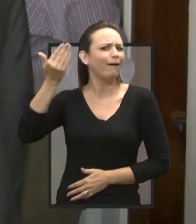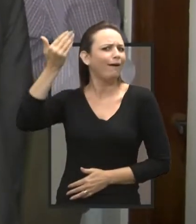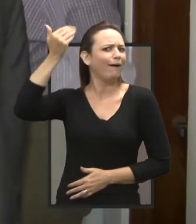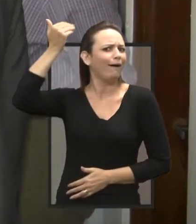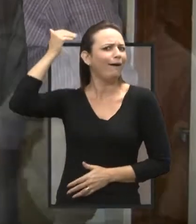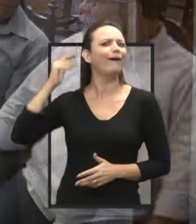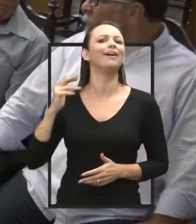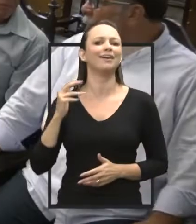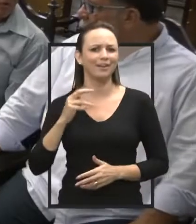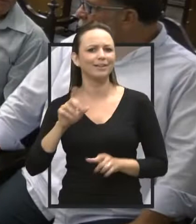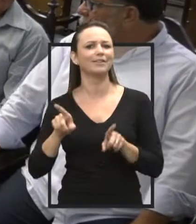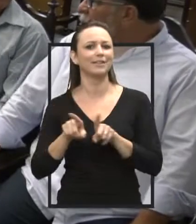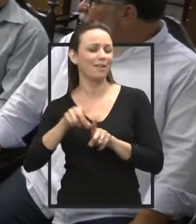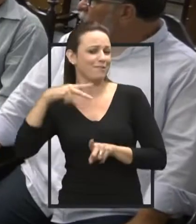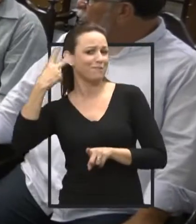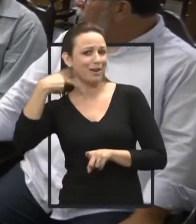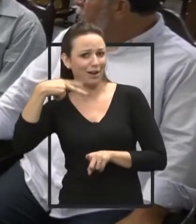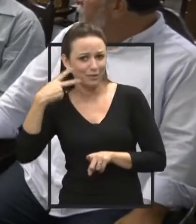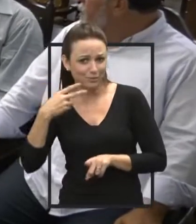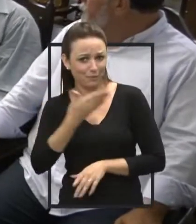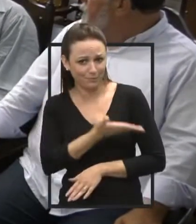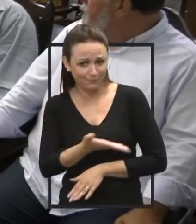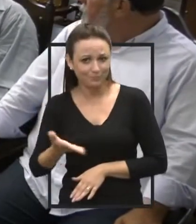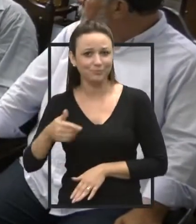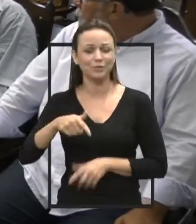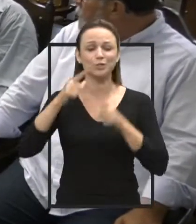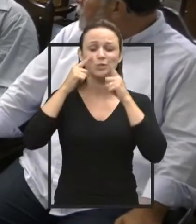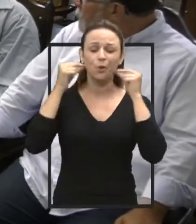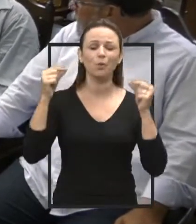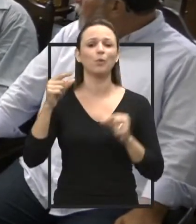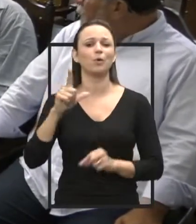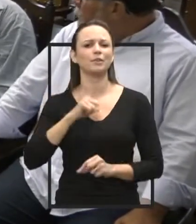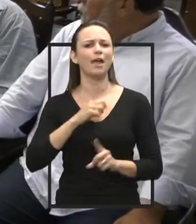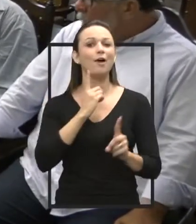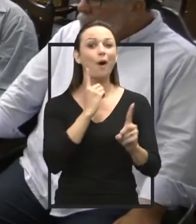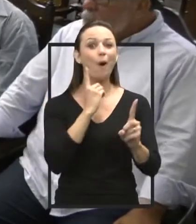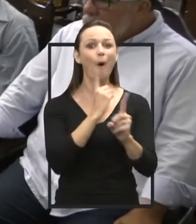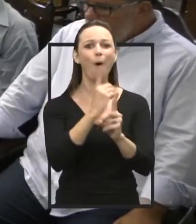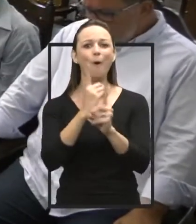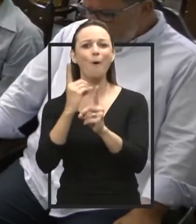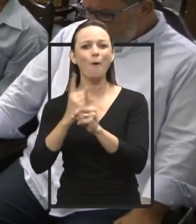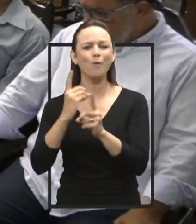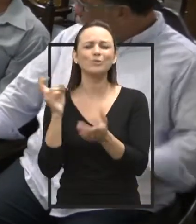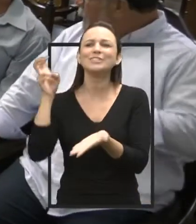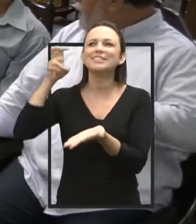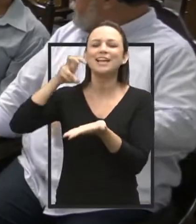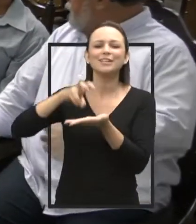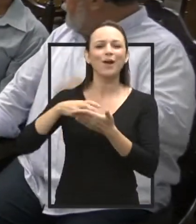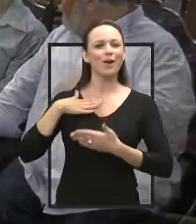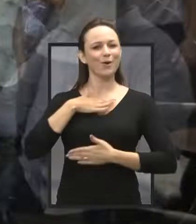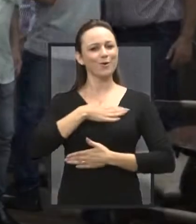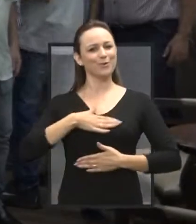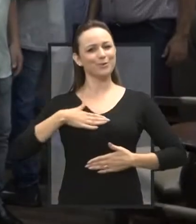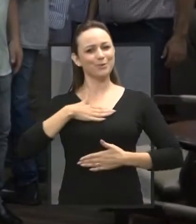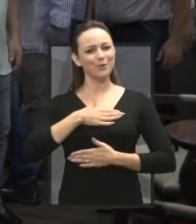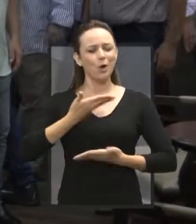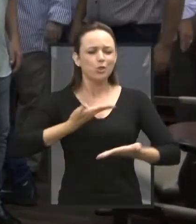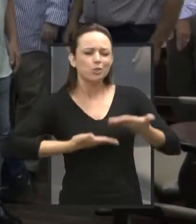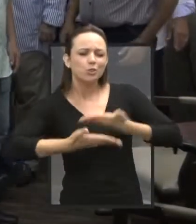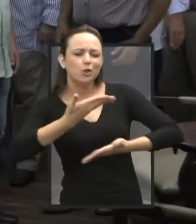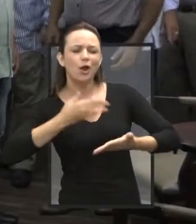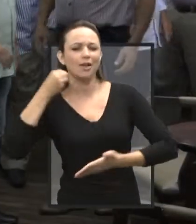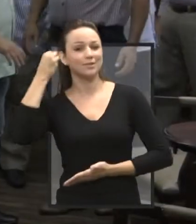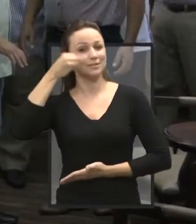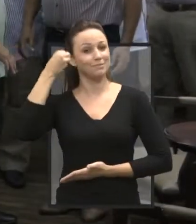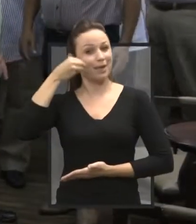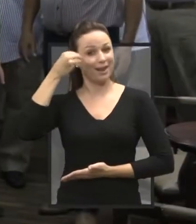Câmara Municipal de Vereadores de Jaú, e nós tivemos aqui então um encontro, uma manhã muito agradável, uma troca de